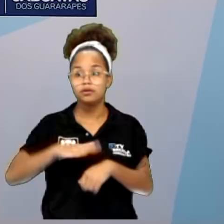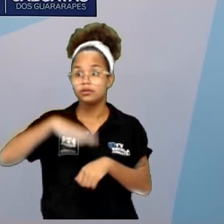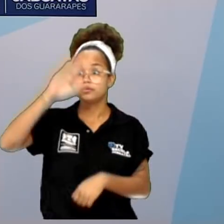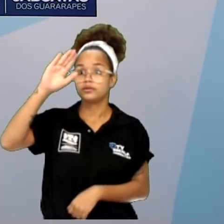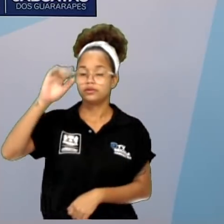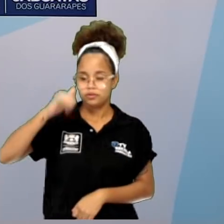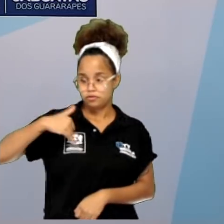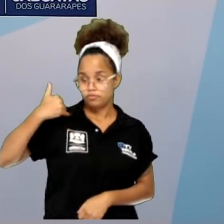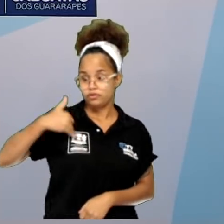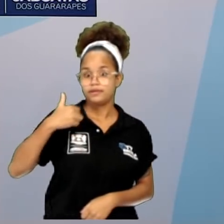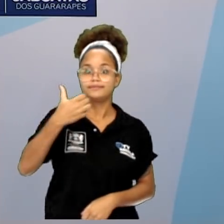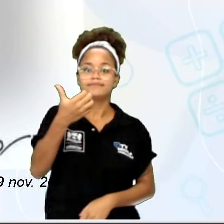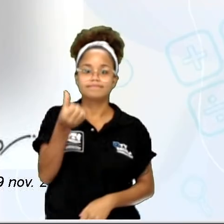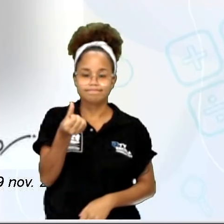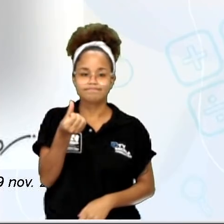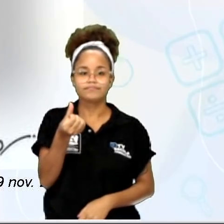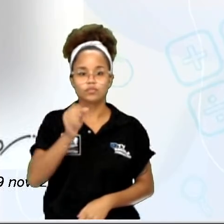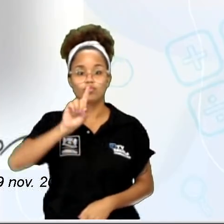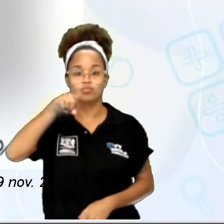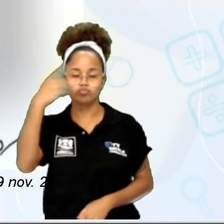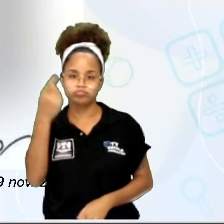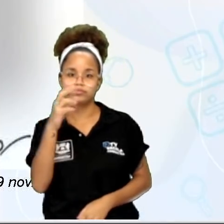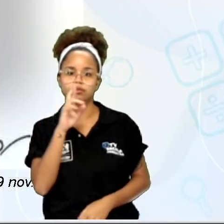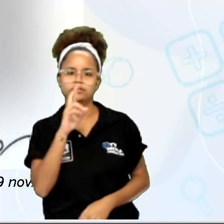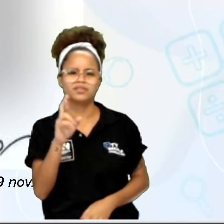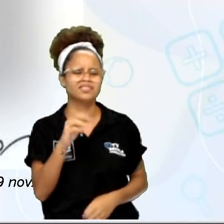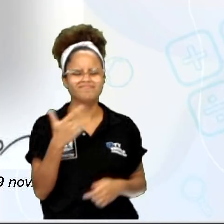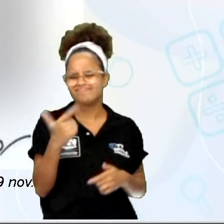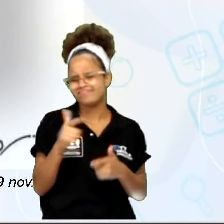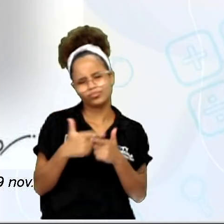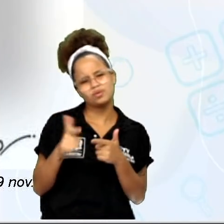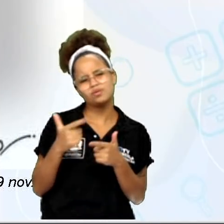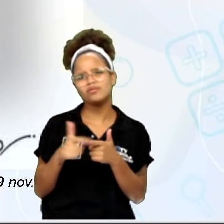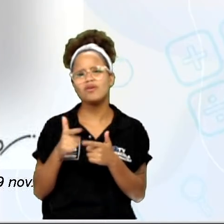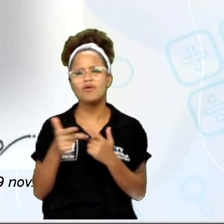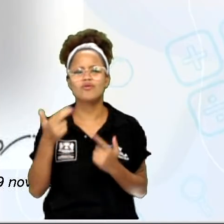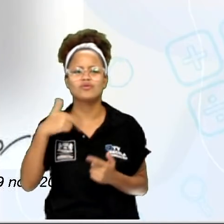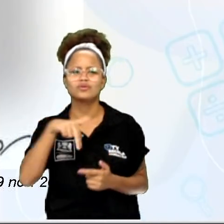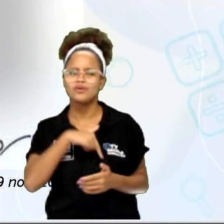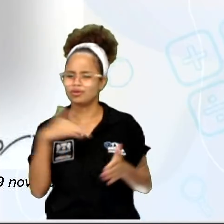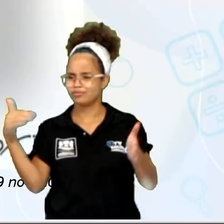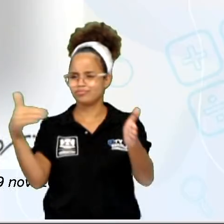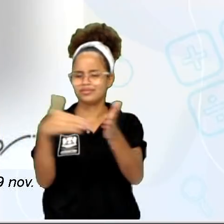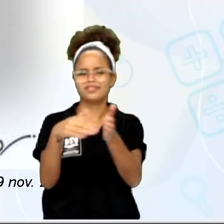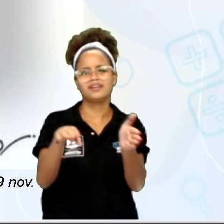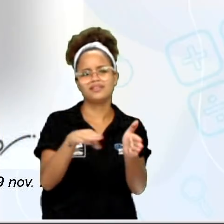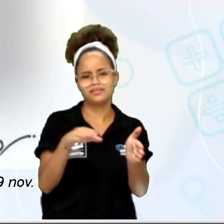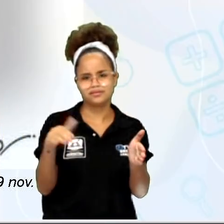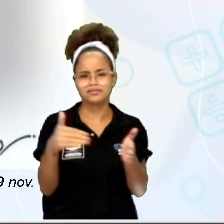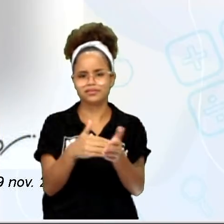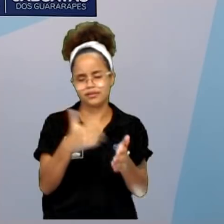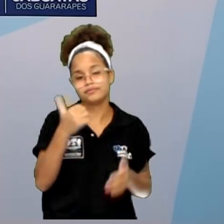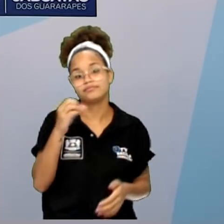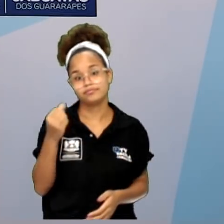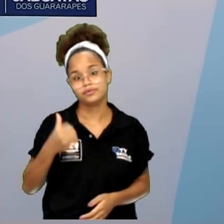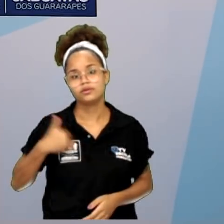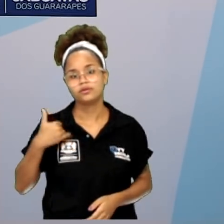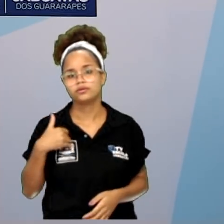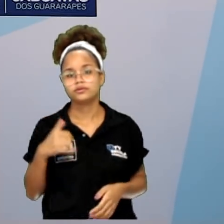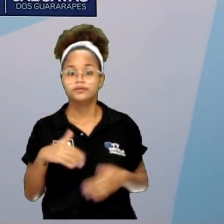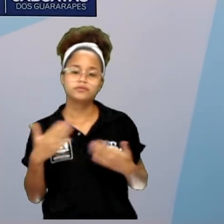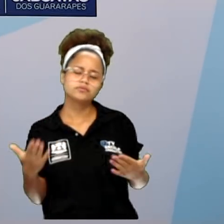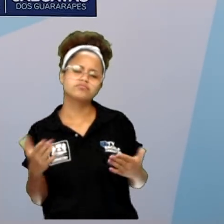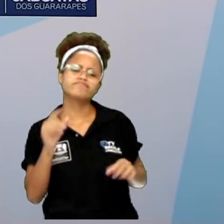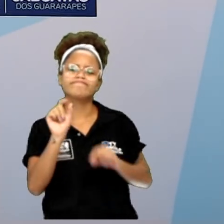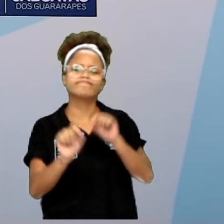vai ser 16 anos. E o outro diz: sem problemas, a gente nunca chega até lá mesmo. Ou seja, o que essa